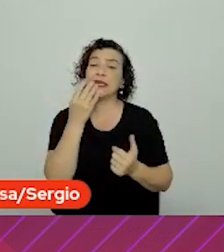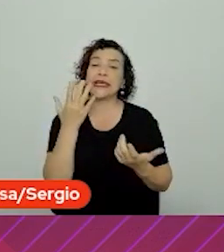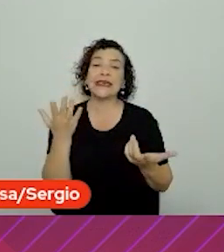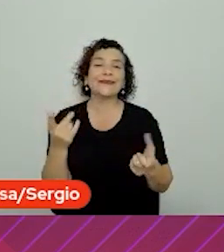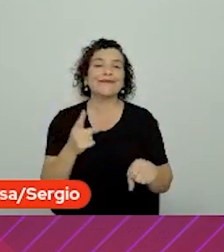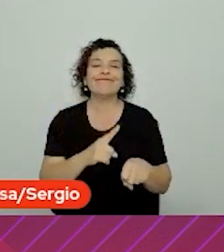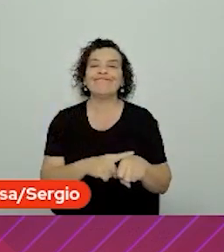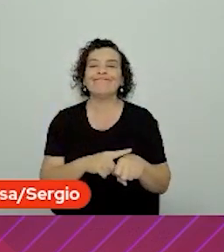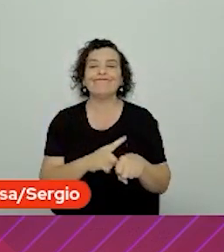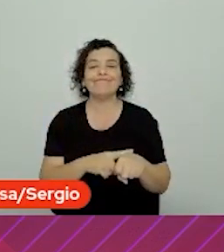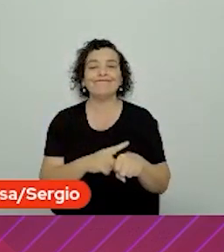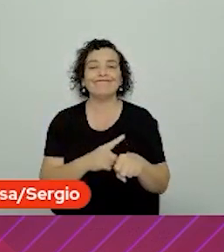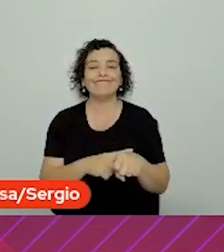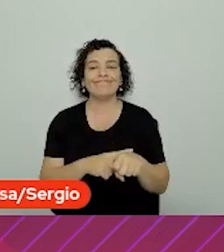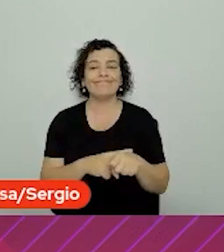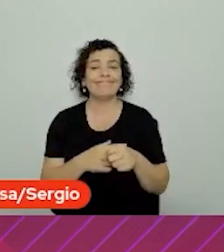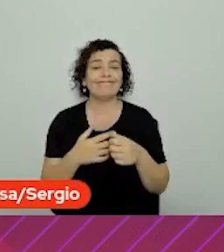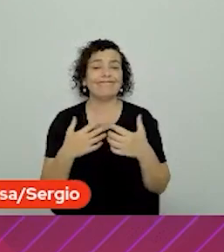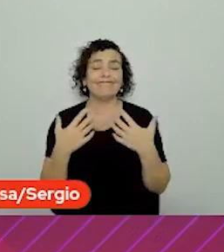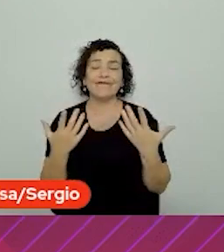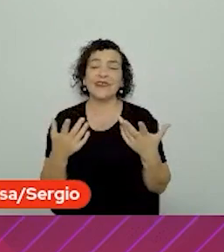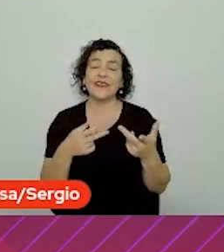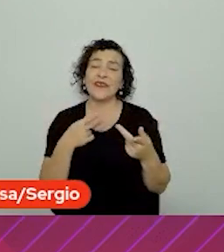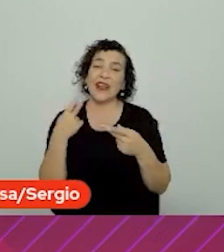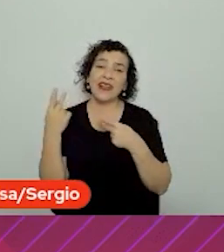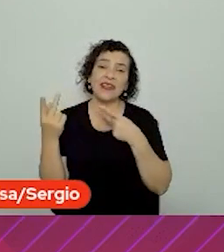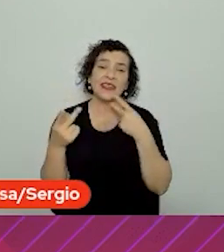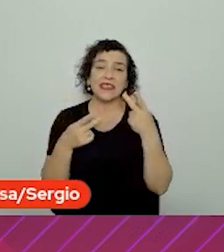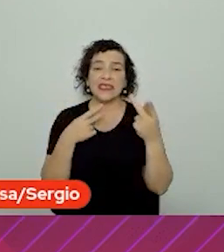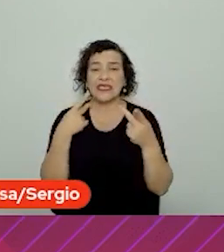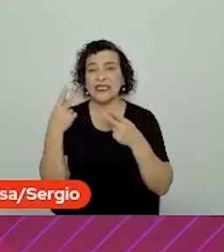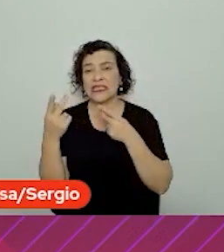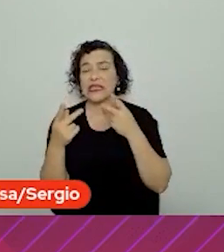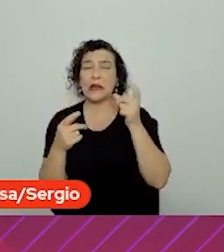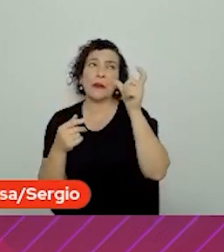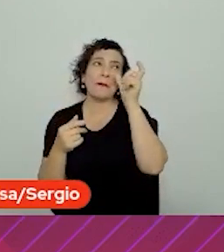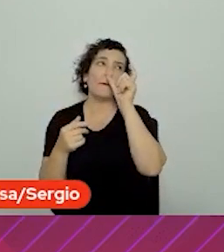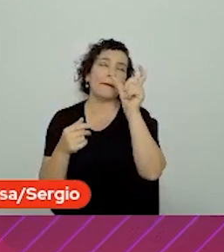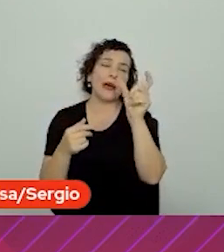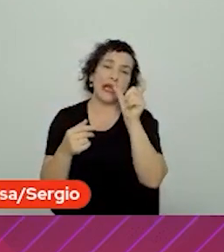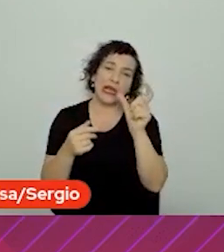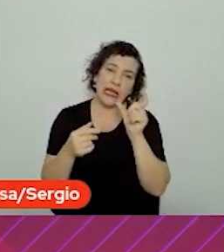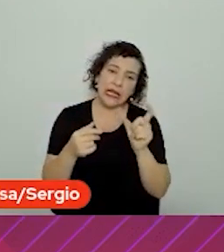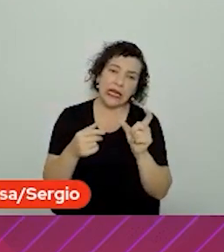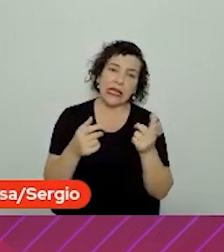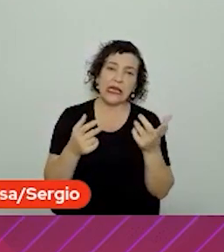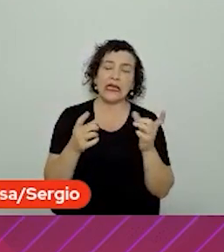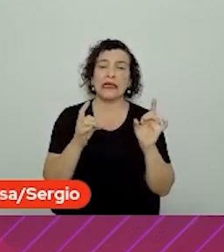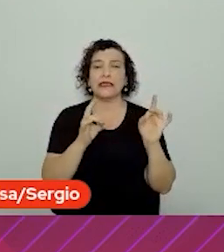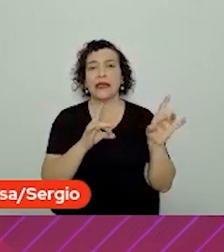você simplesmente ficar falando terminologias, techniques,